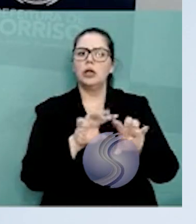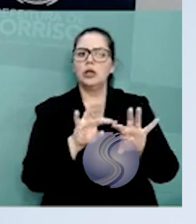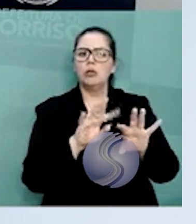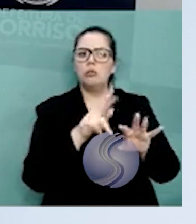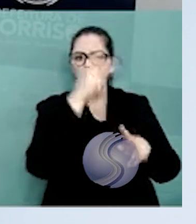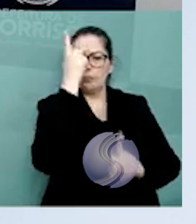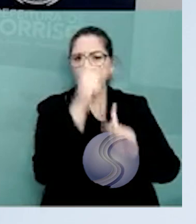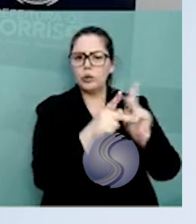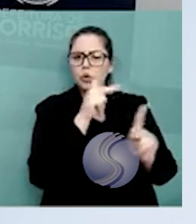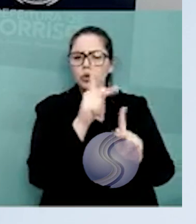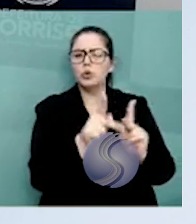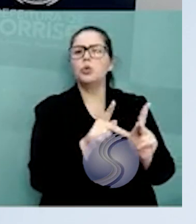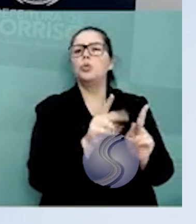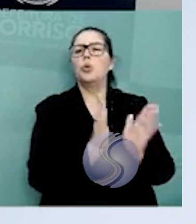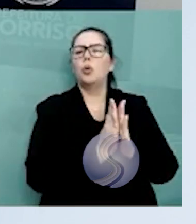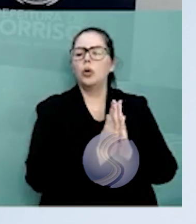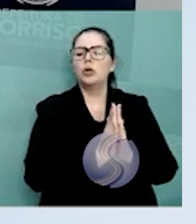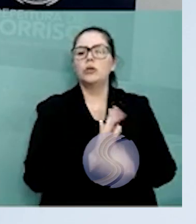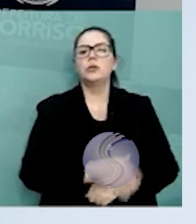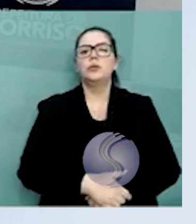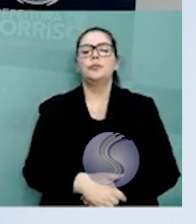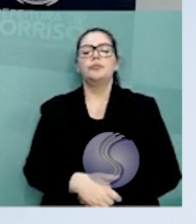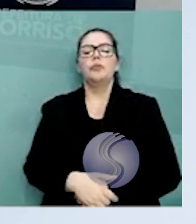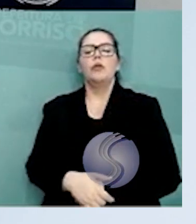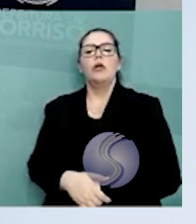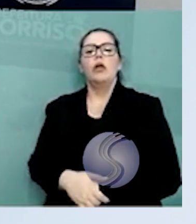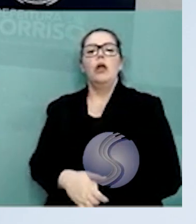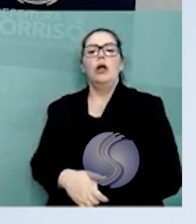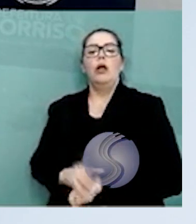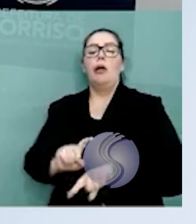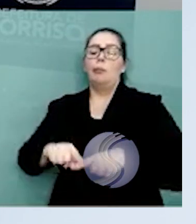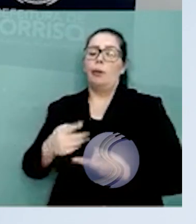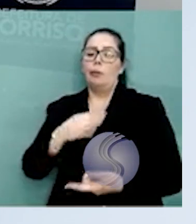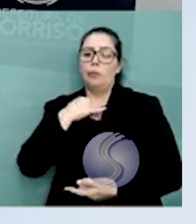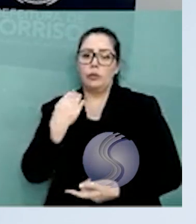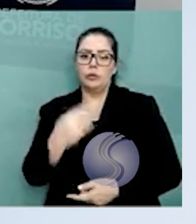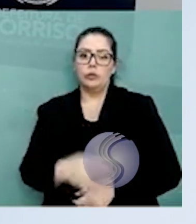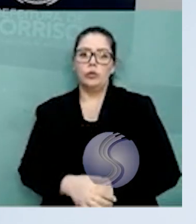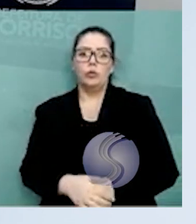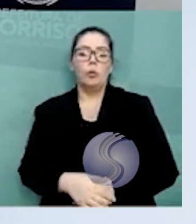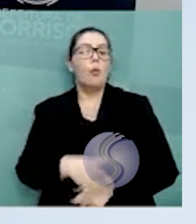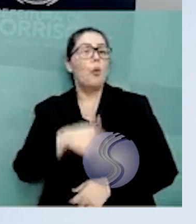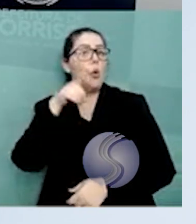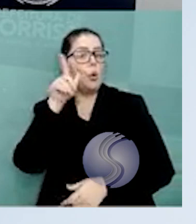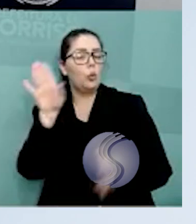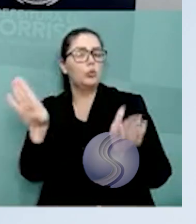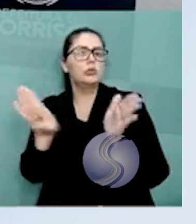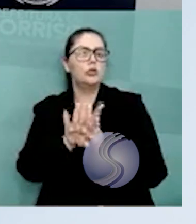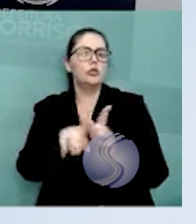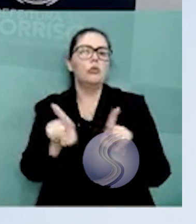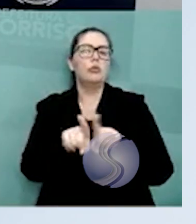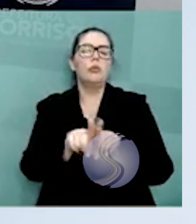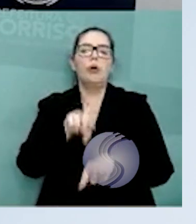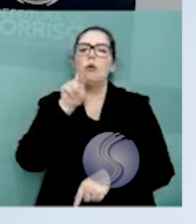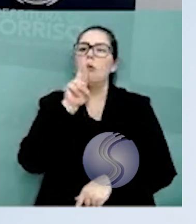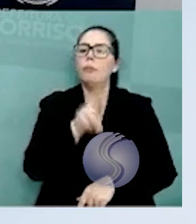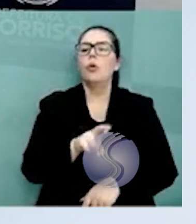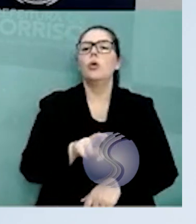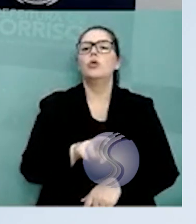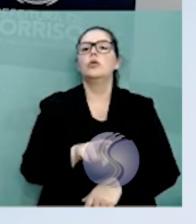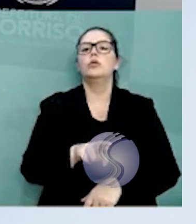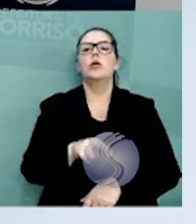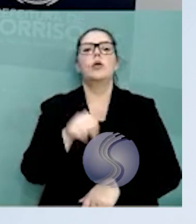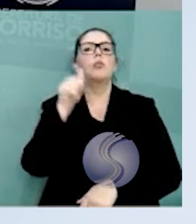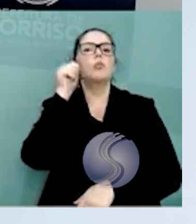resultado positivo de uma senhora de 81 anos de idade, que é moradora do bairro São José, tinha falecido na